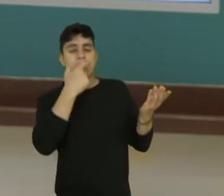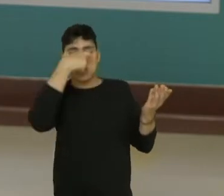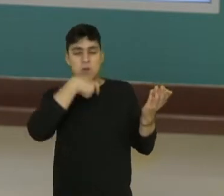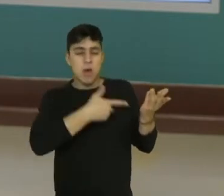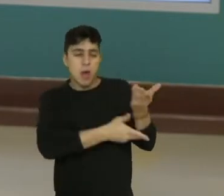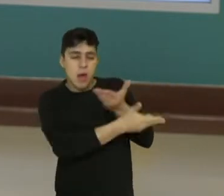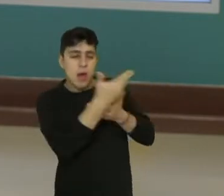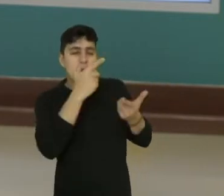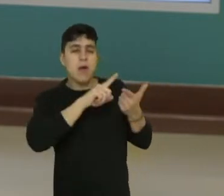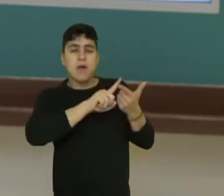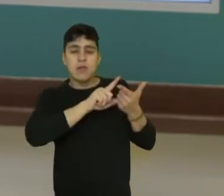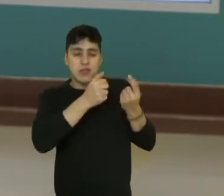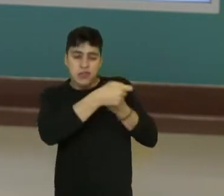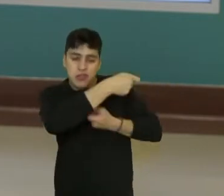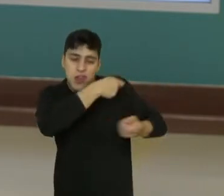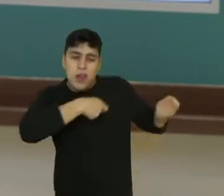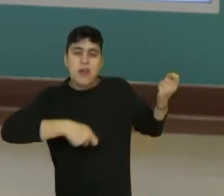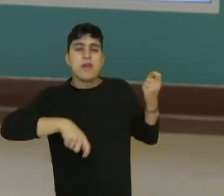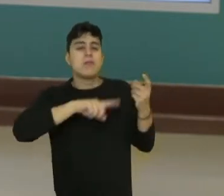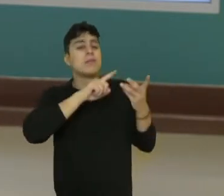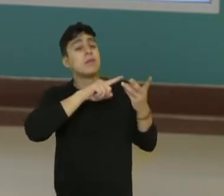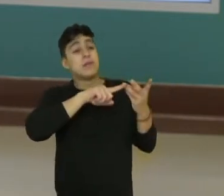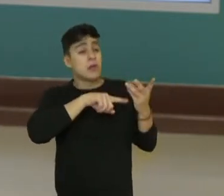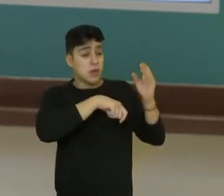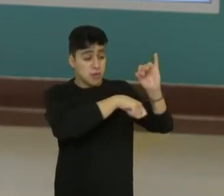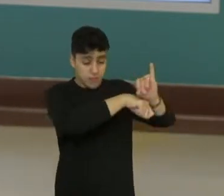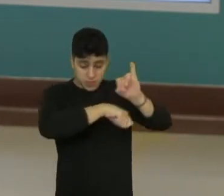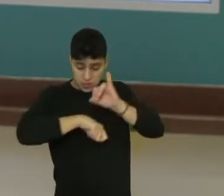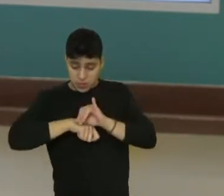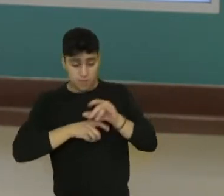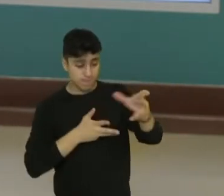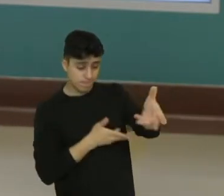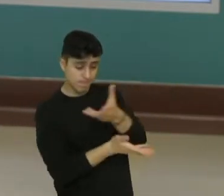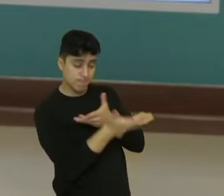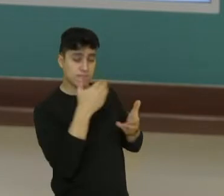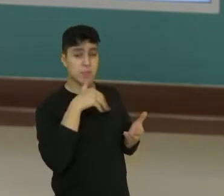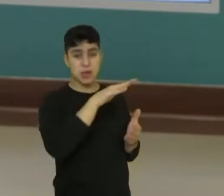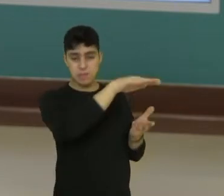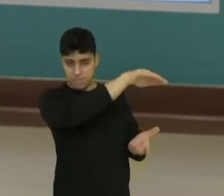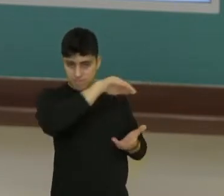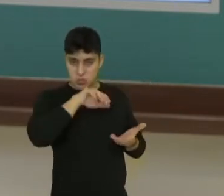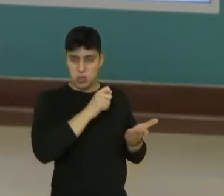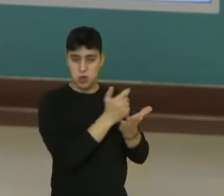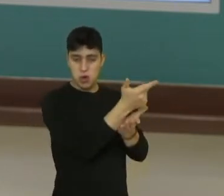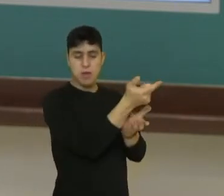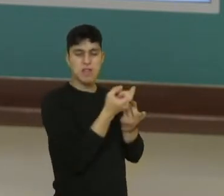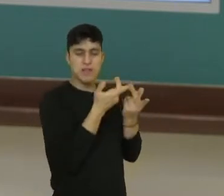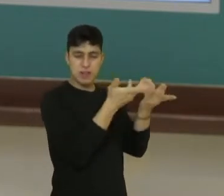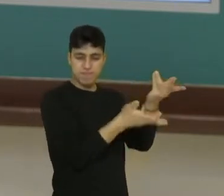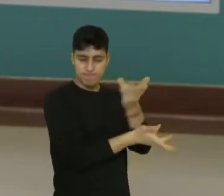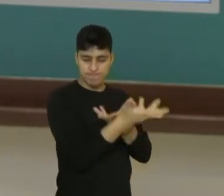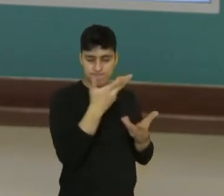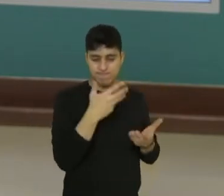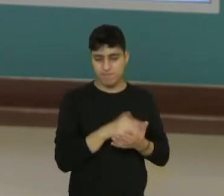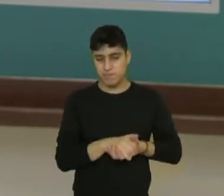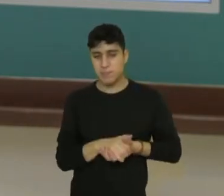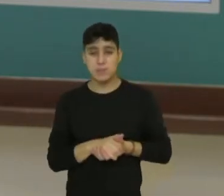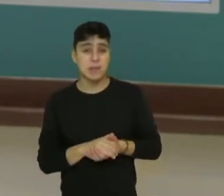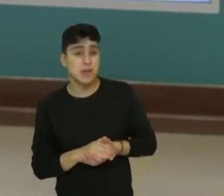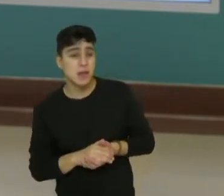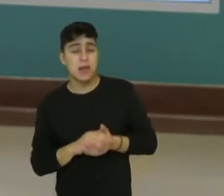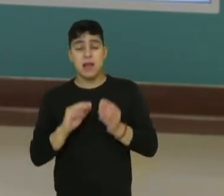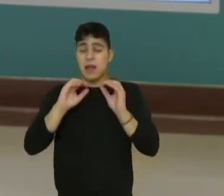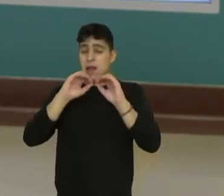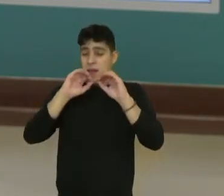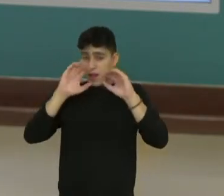obviamente, percebemos uma circulação de mercadorias muito mais intensa. E isso se vê de maneira muito clara